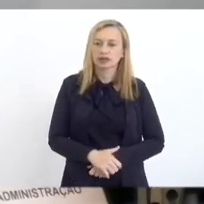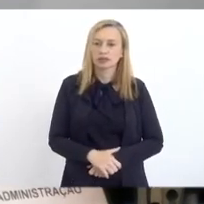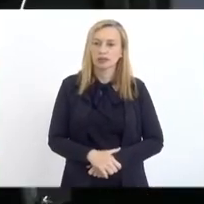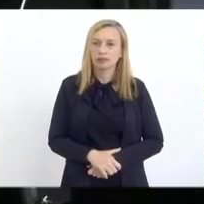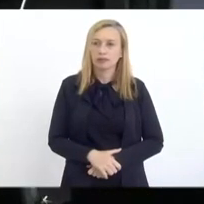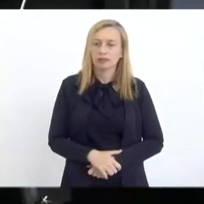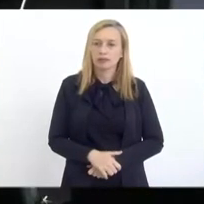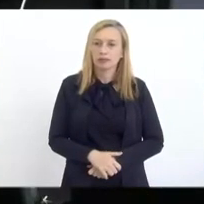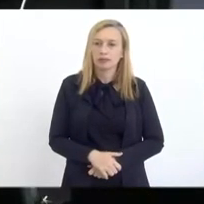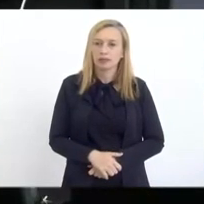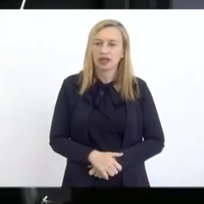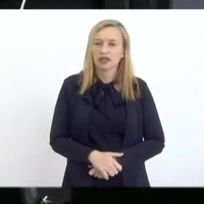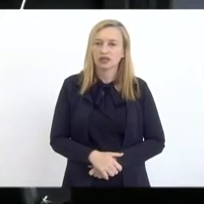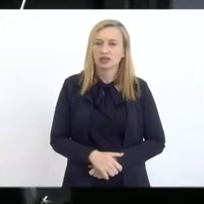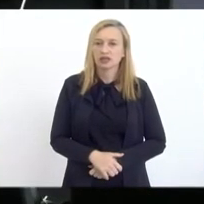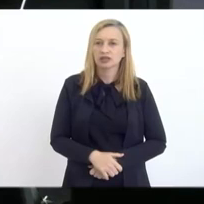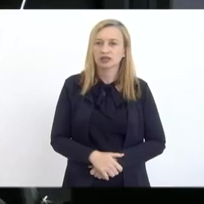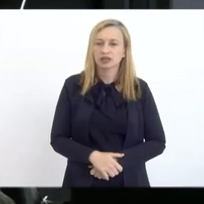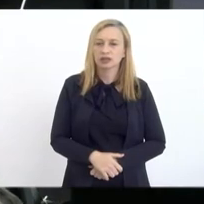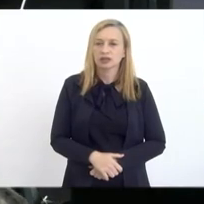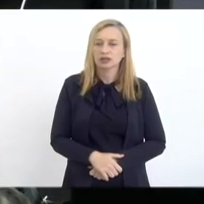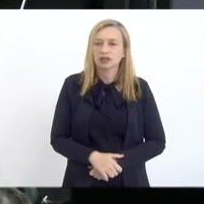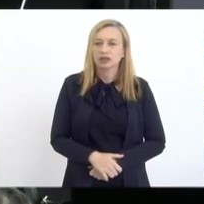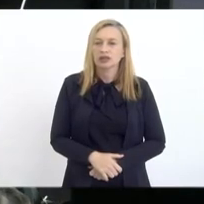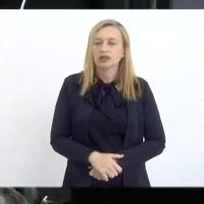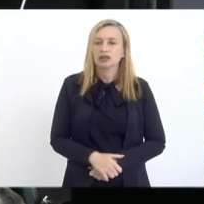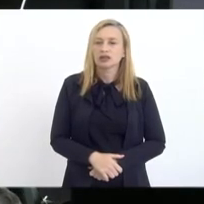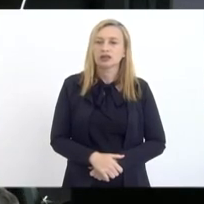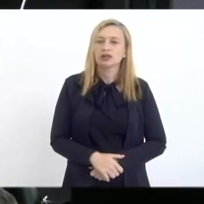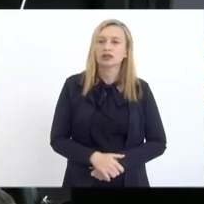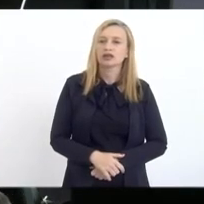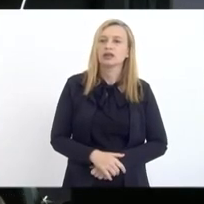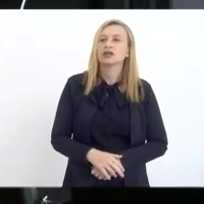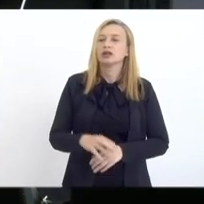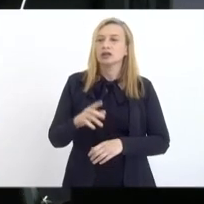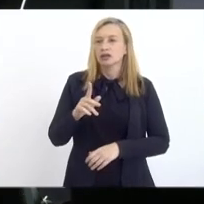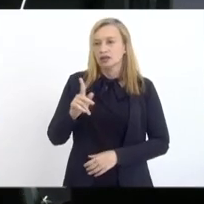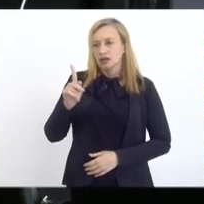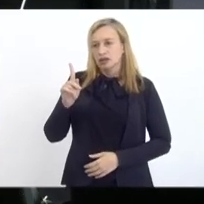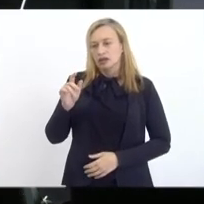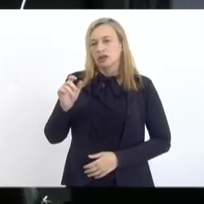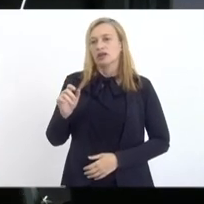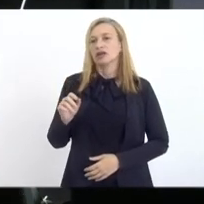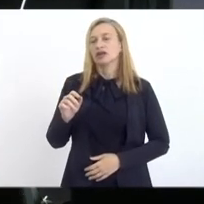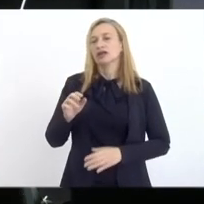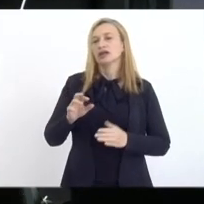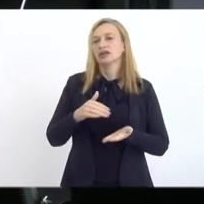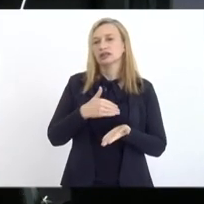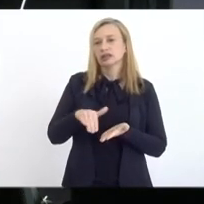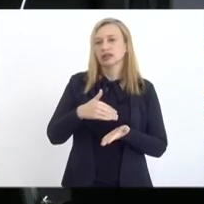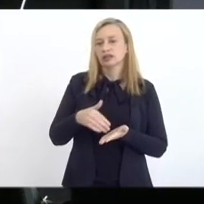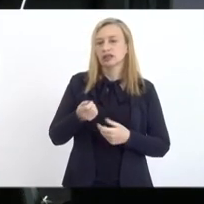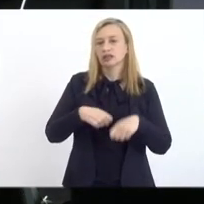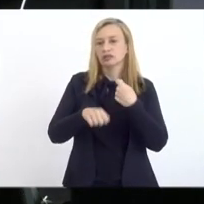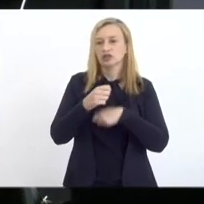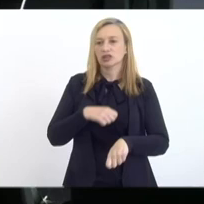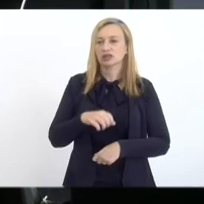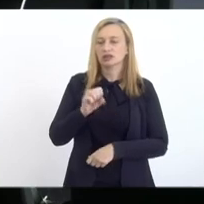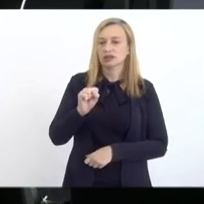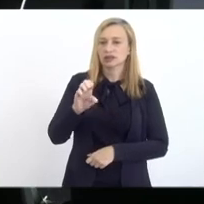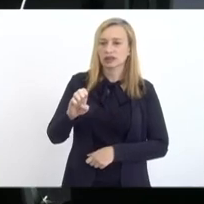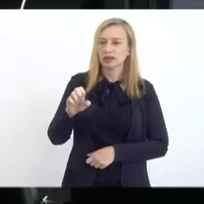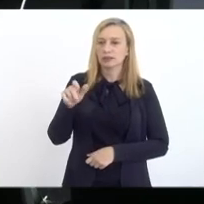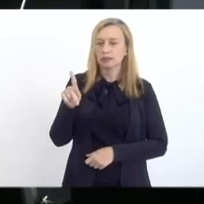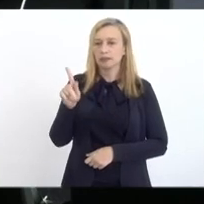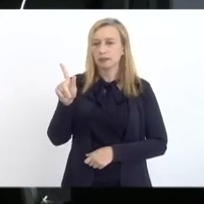Obrigado. Obrigado, senhor Everton, representando aqui a CEPLAG, subsecretário de Administração. Passar a palavra para o Rio